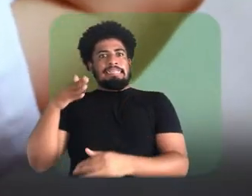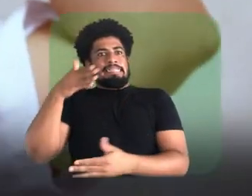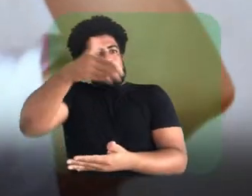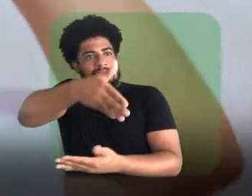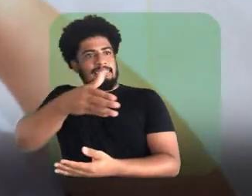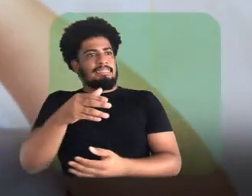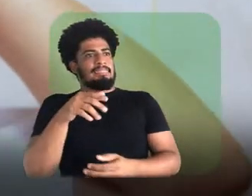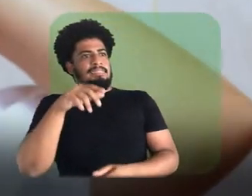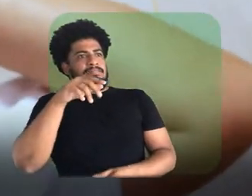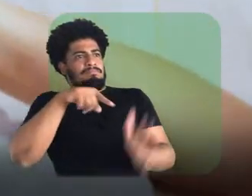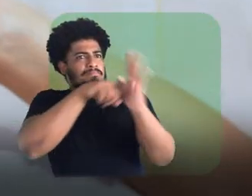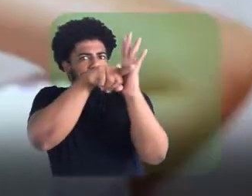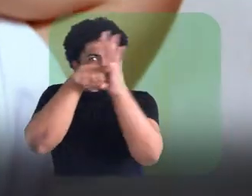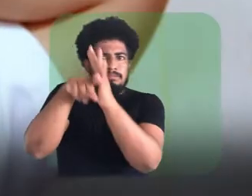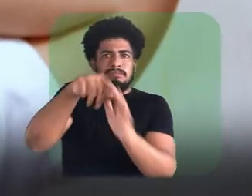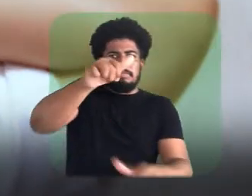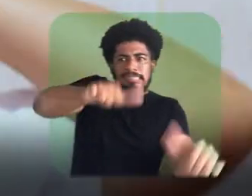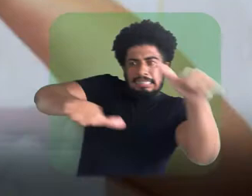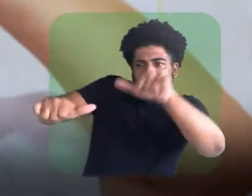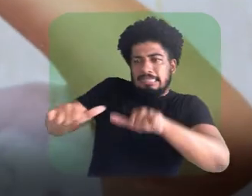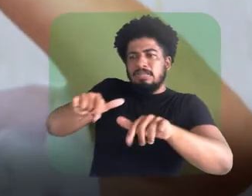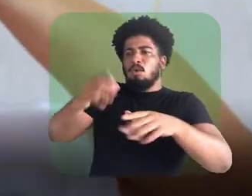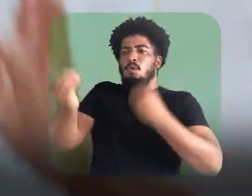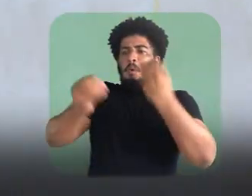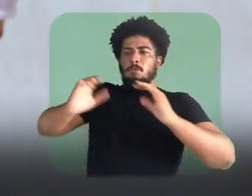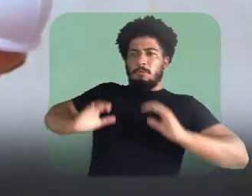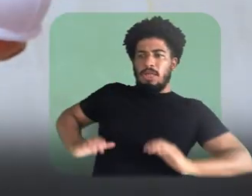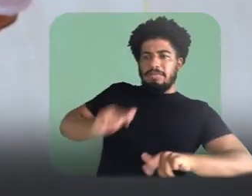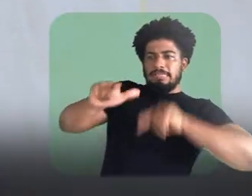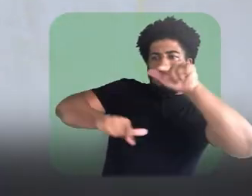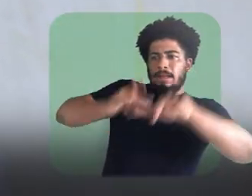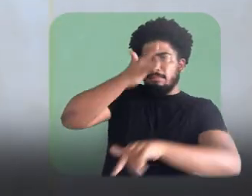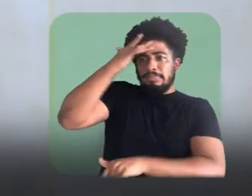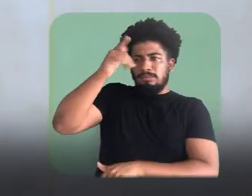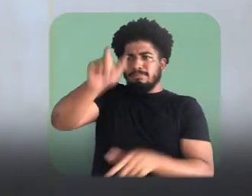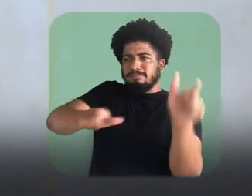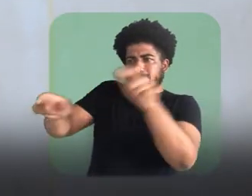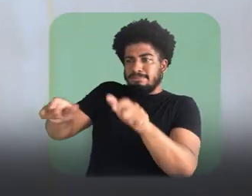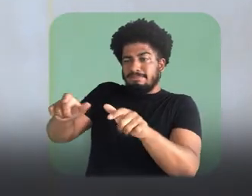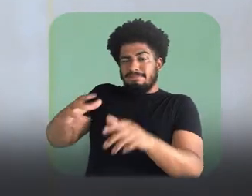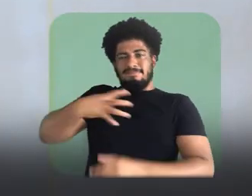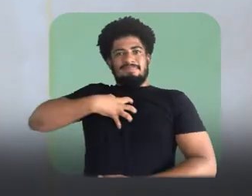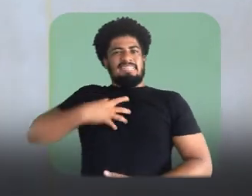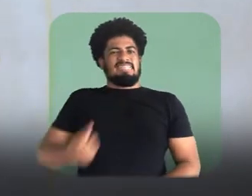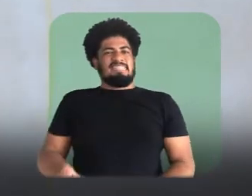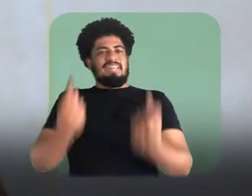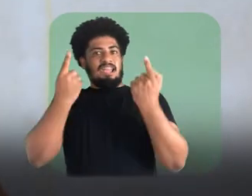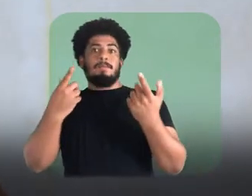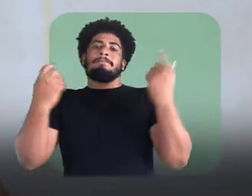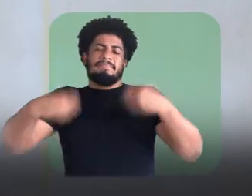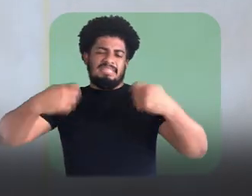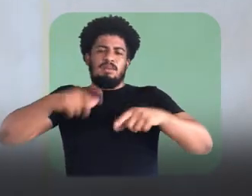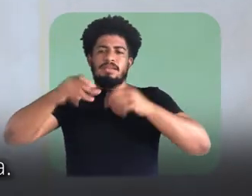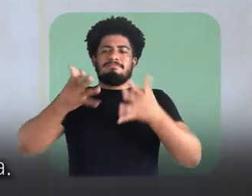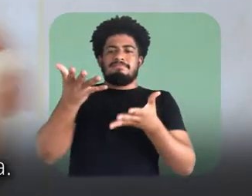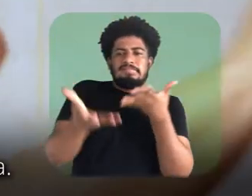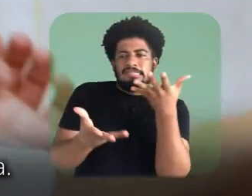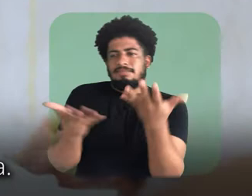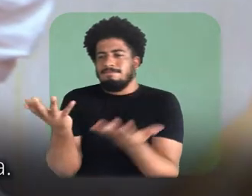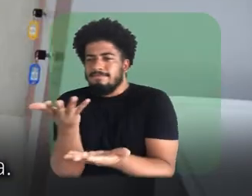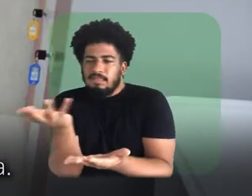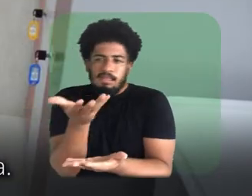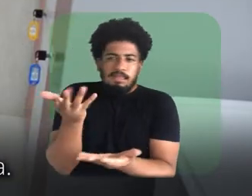lá investigando acidentes, analisando o trabalho do pessoal, meio que estranho, mas a gente consegue conquistar